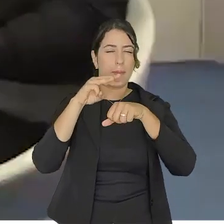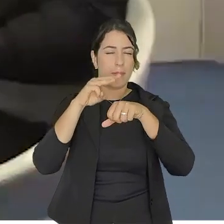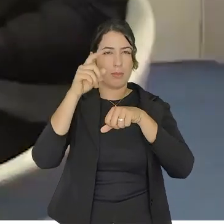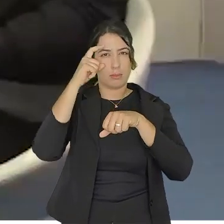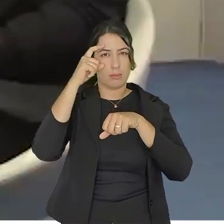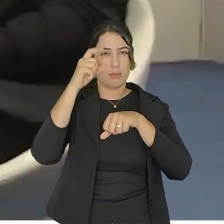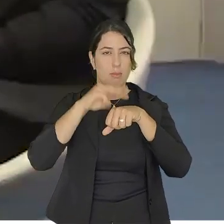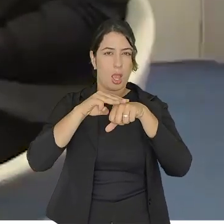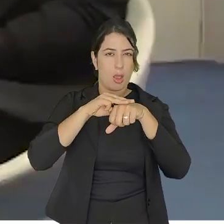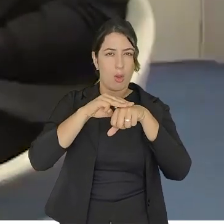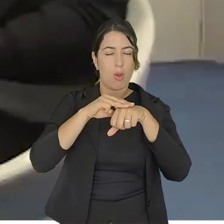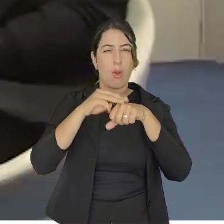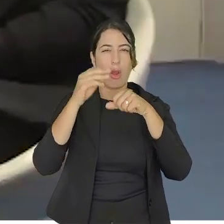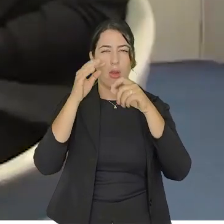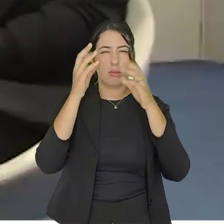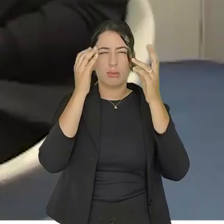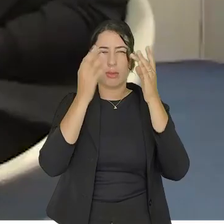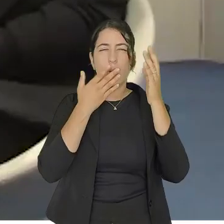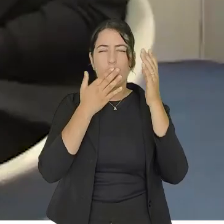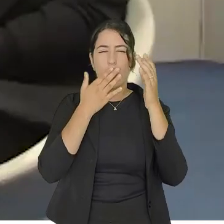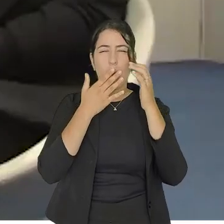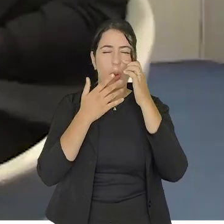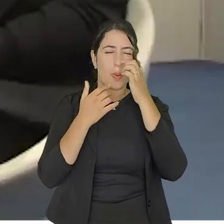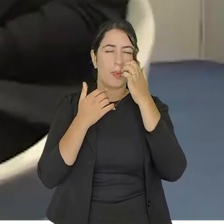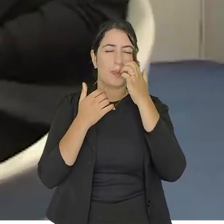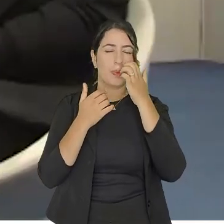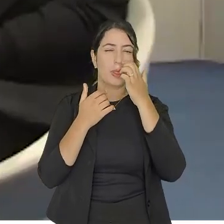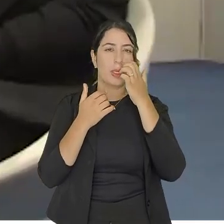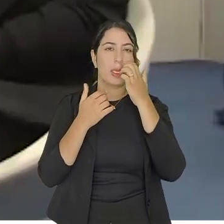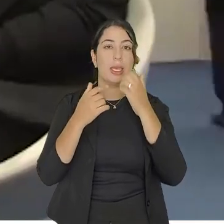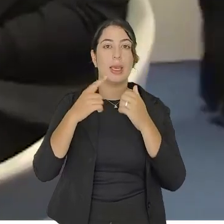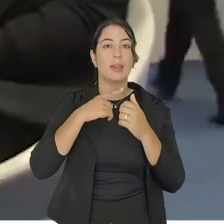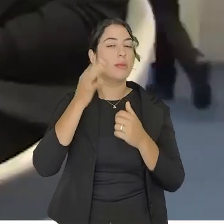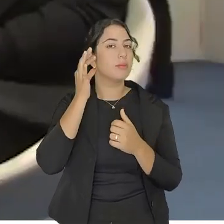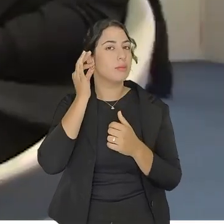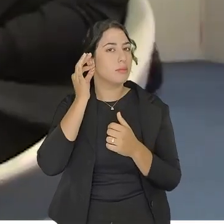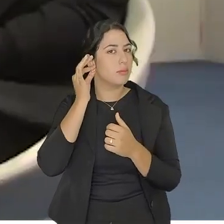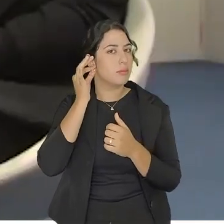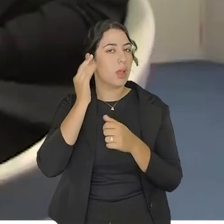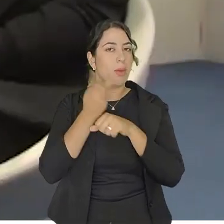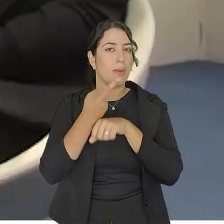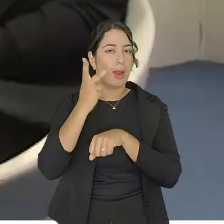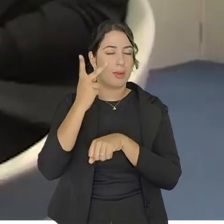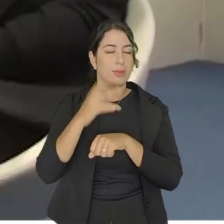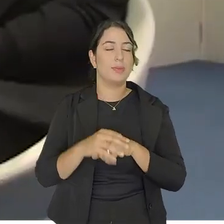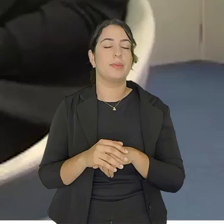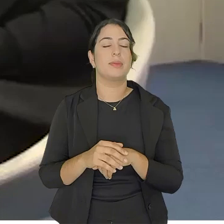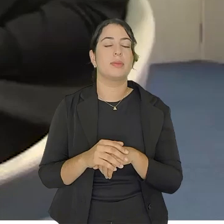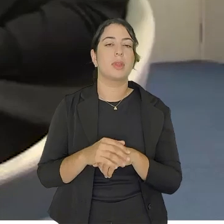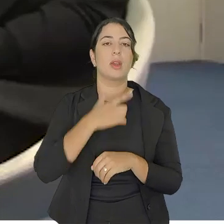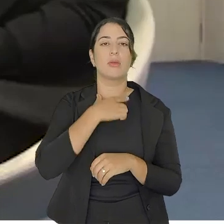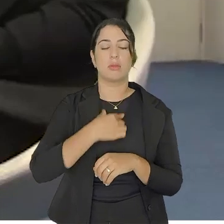uma armação marrom, meio coloridinha, um brinco de prata e madrepérola,